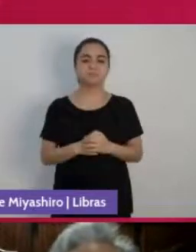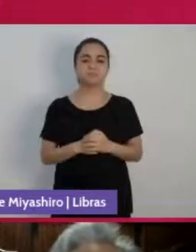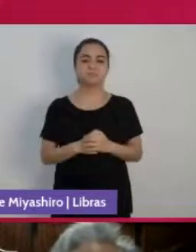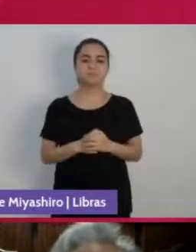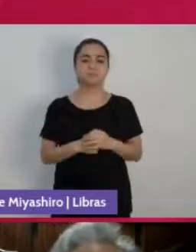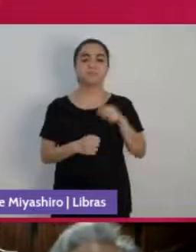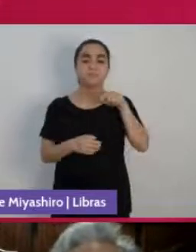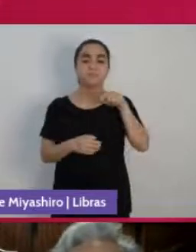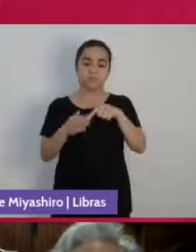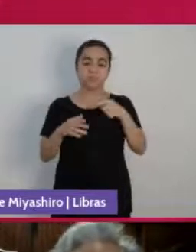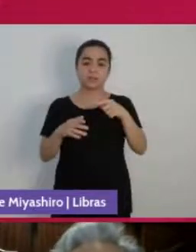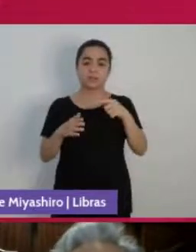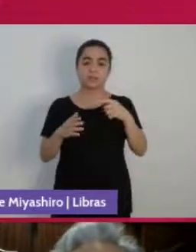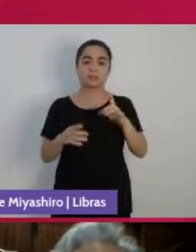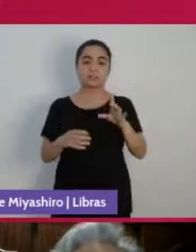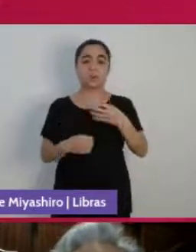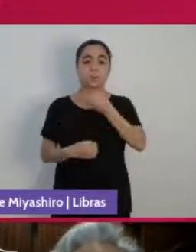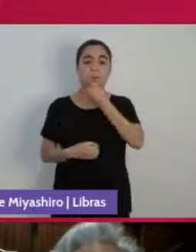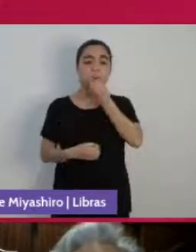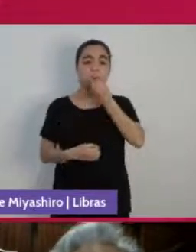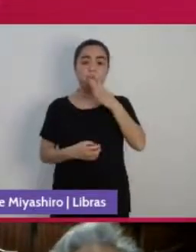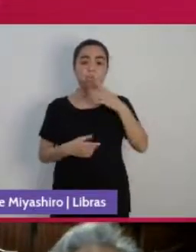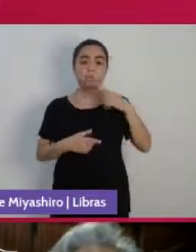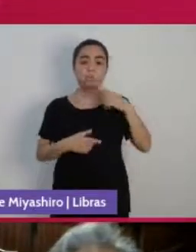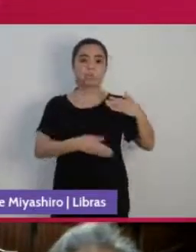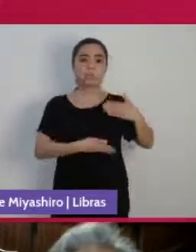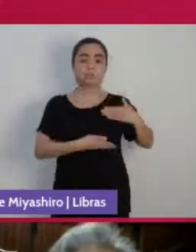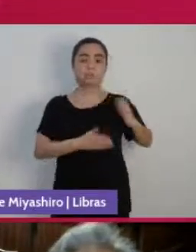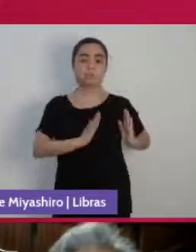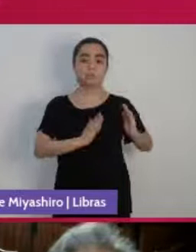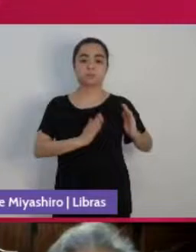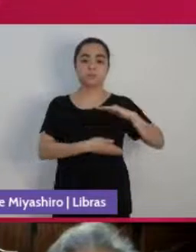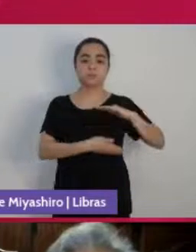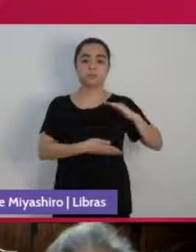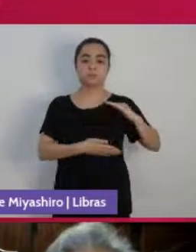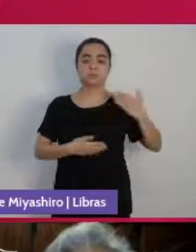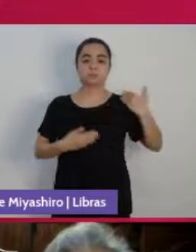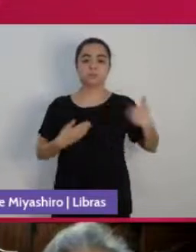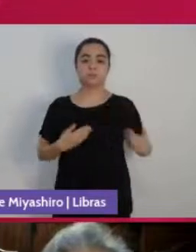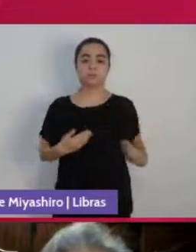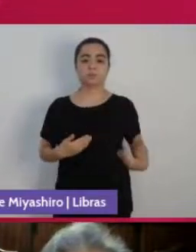está um bom posicionamento? Posso. Olha, peitoral,